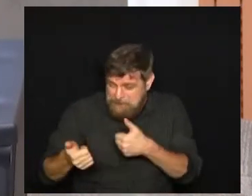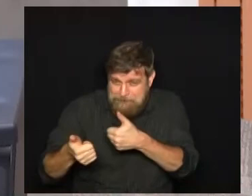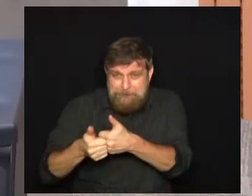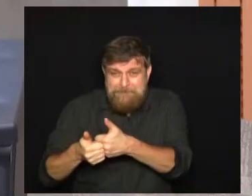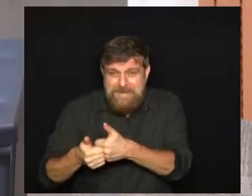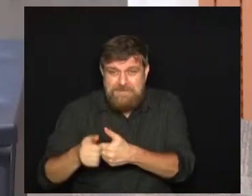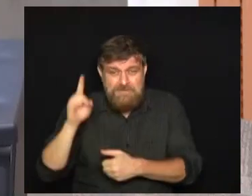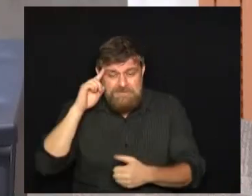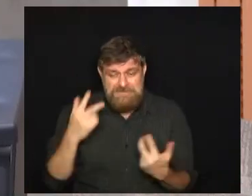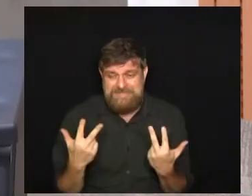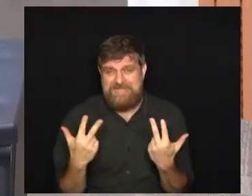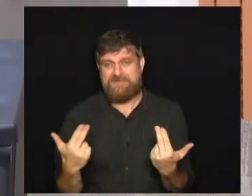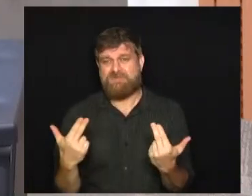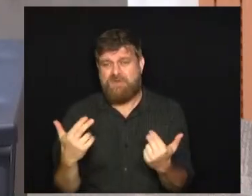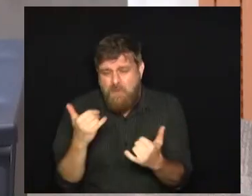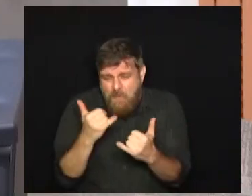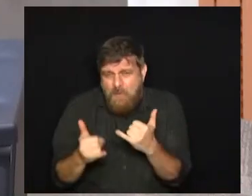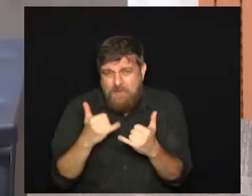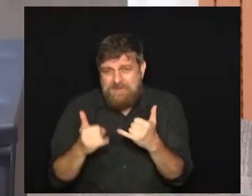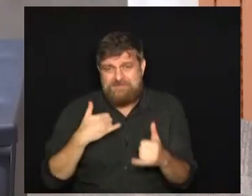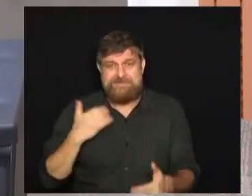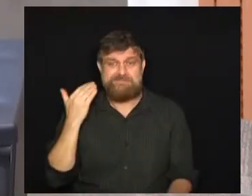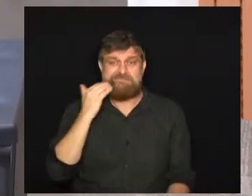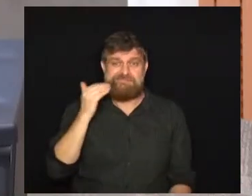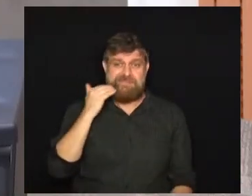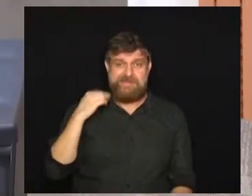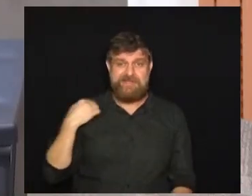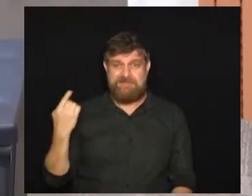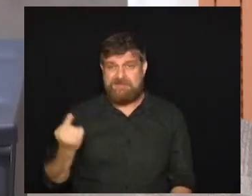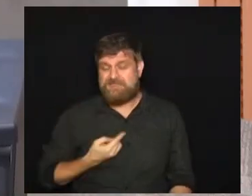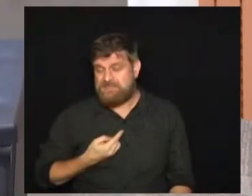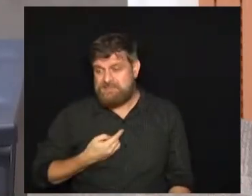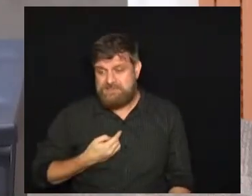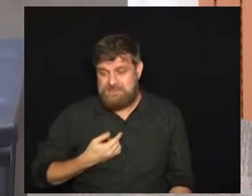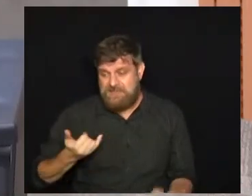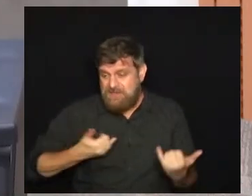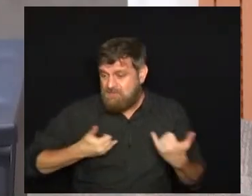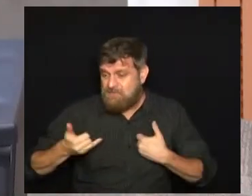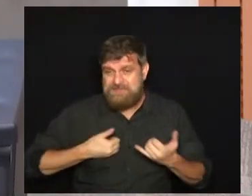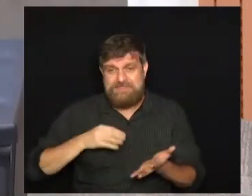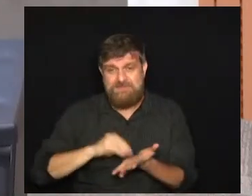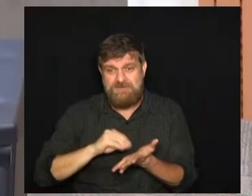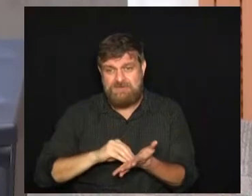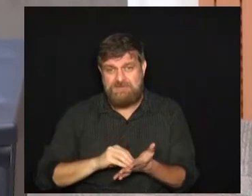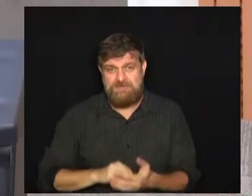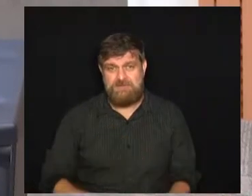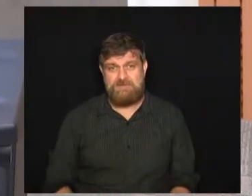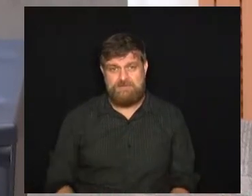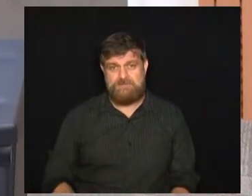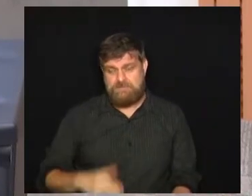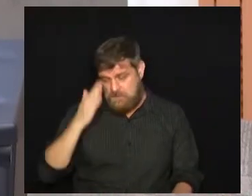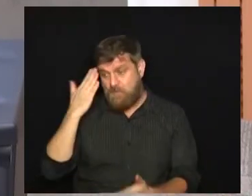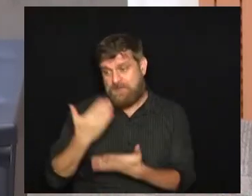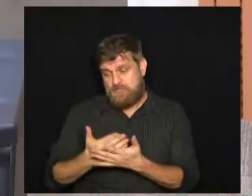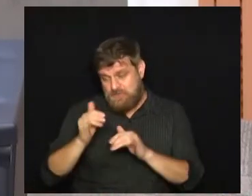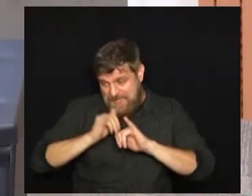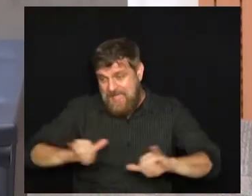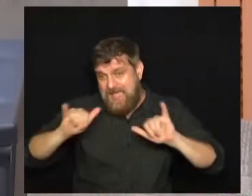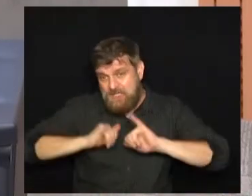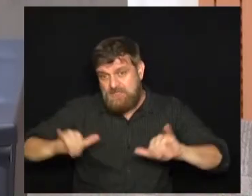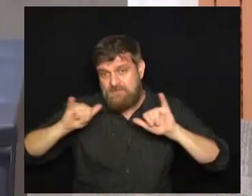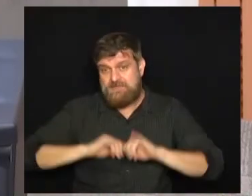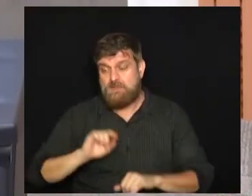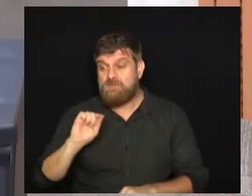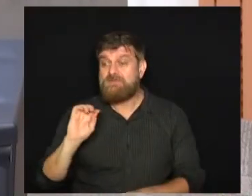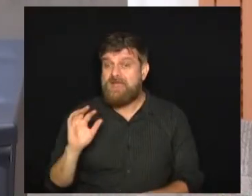não saber que ia. Não sei se foi uma falha da gente não procurar direito, né? Mas a divulgação dos outros, todos que você citou, a gente, né,